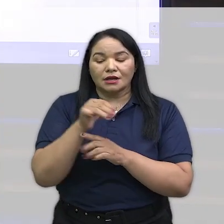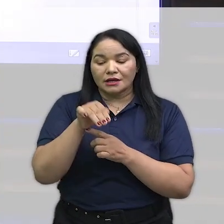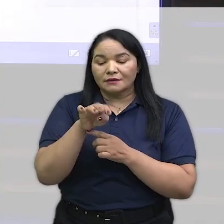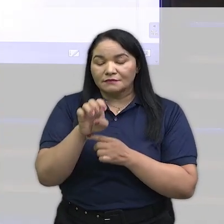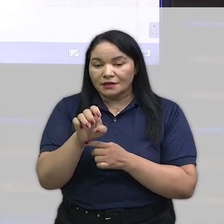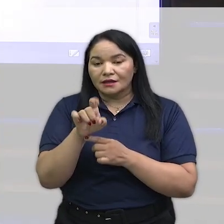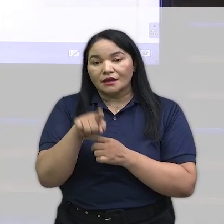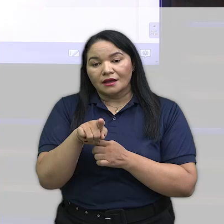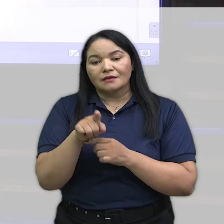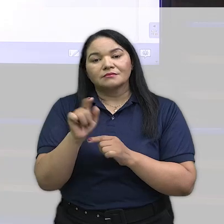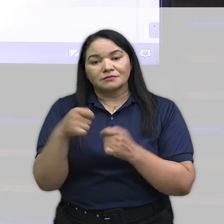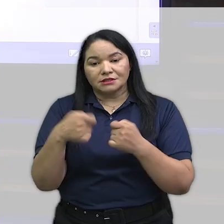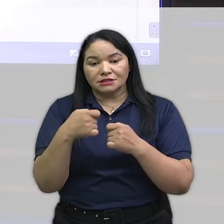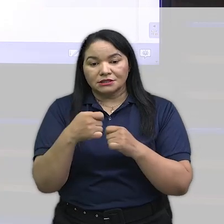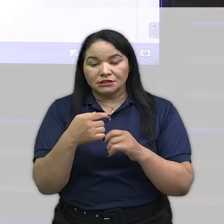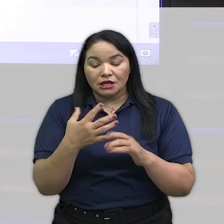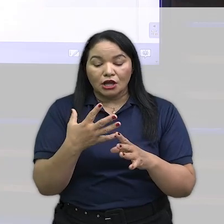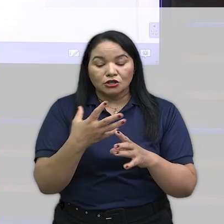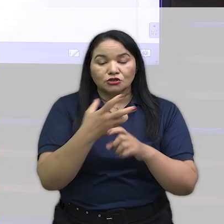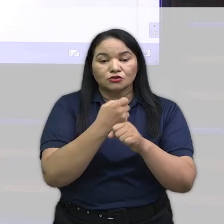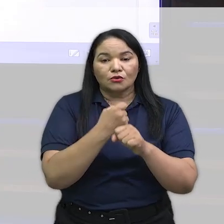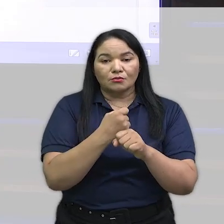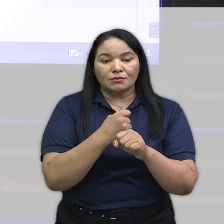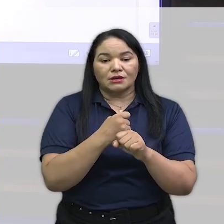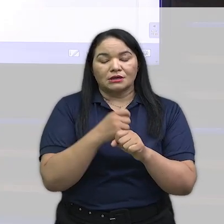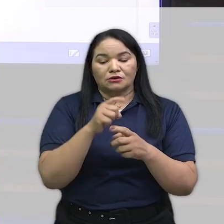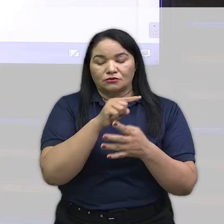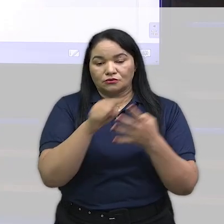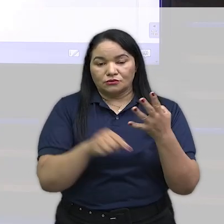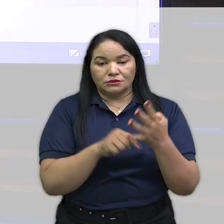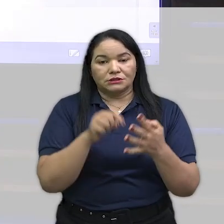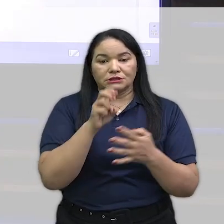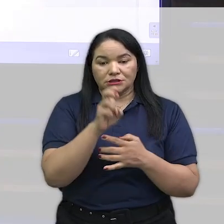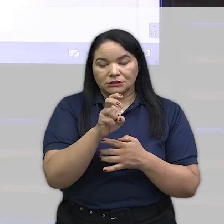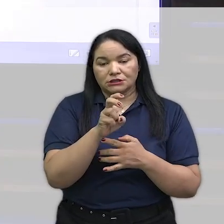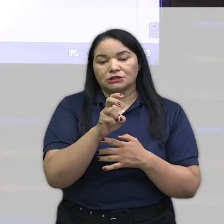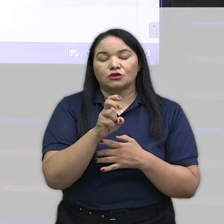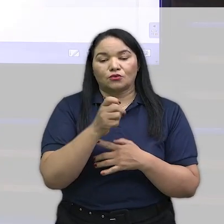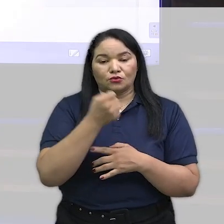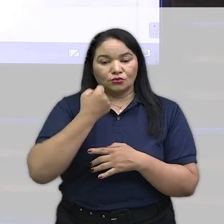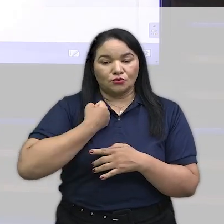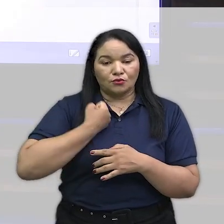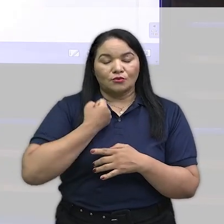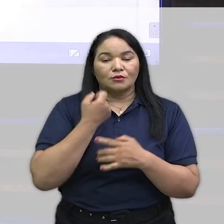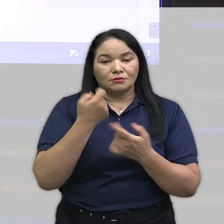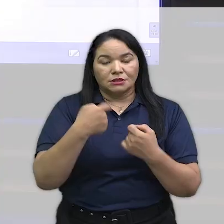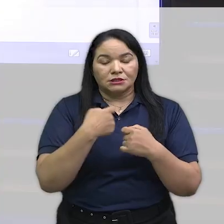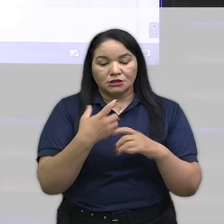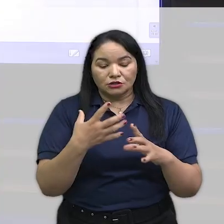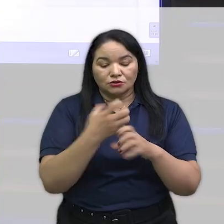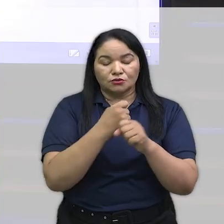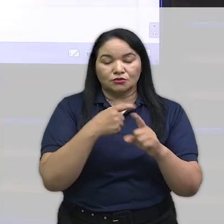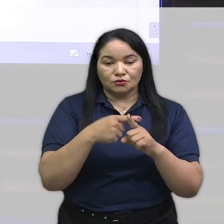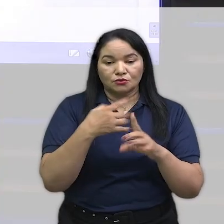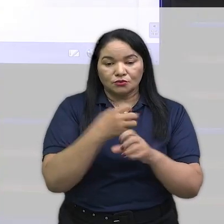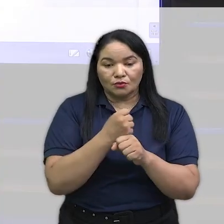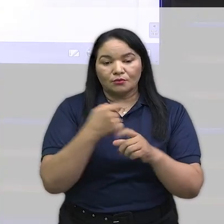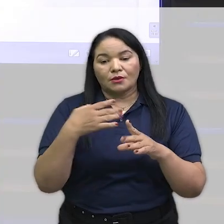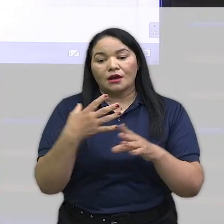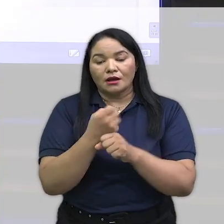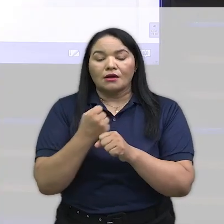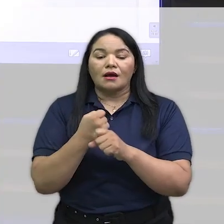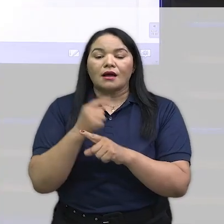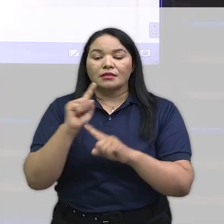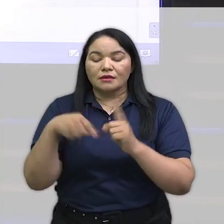passo é você realizar a soma entre esses 5 números. E do resultado desta soma, você vai dividir